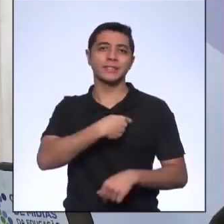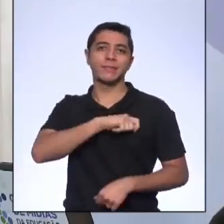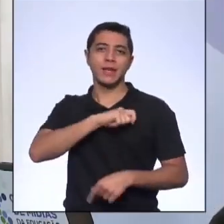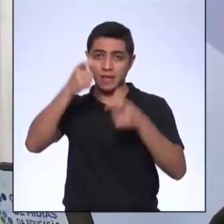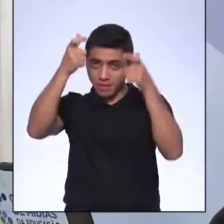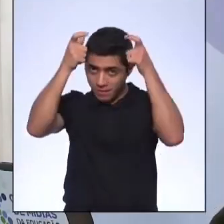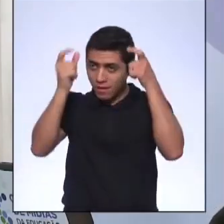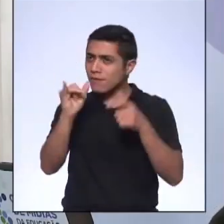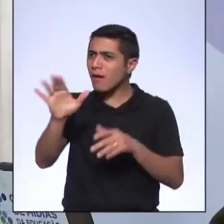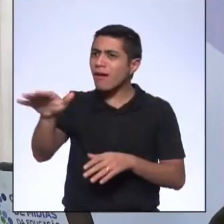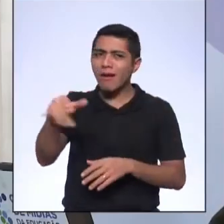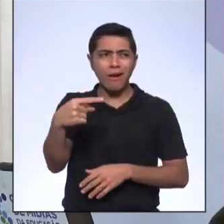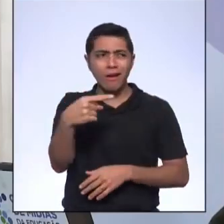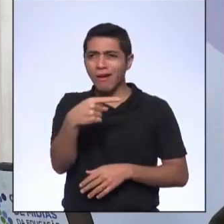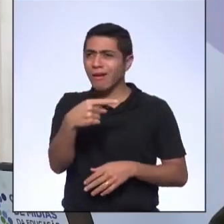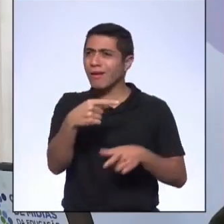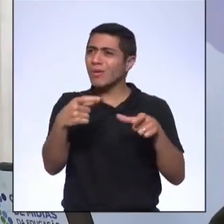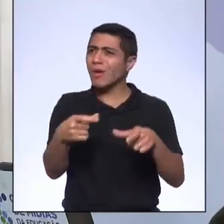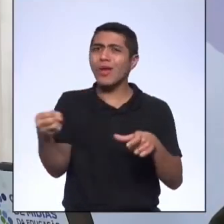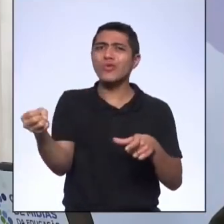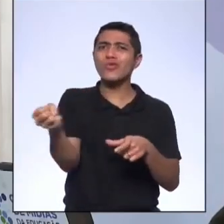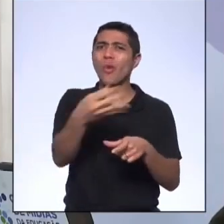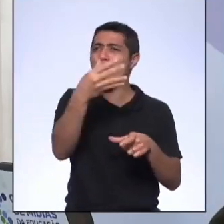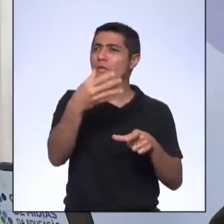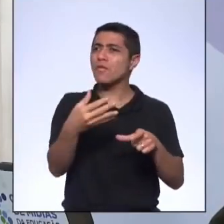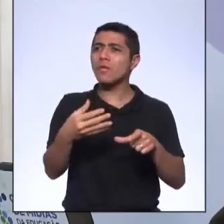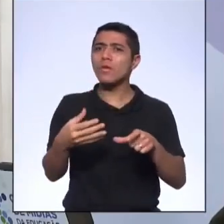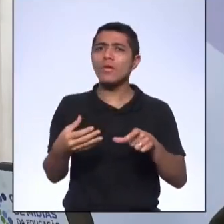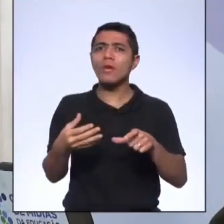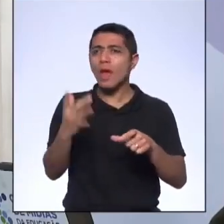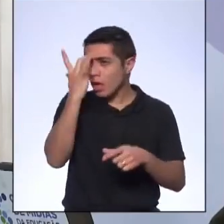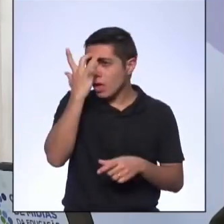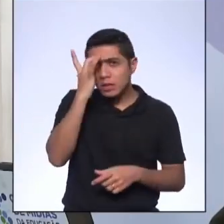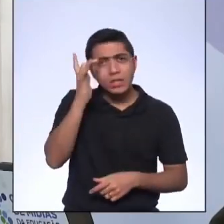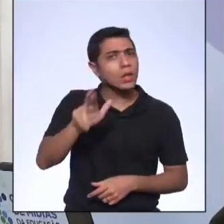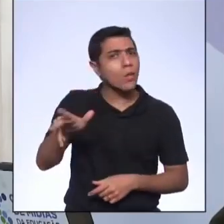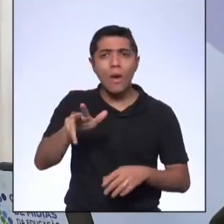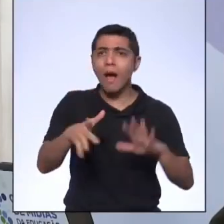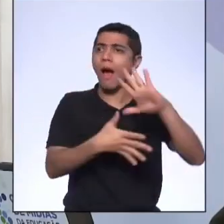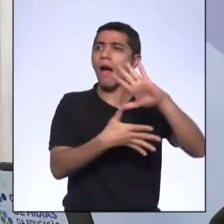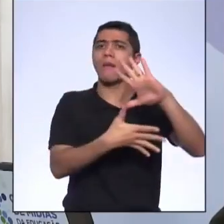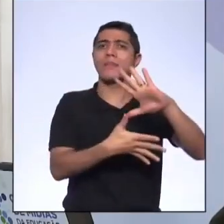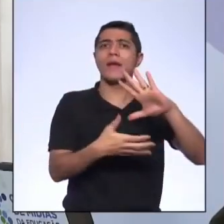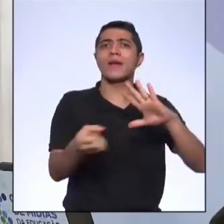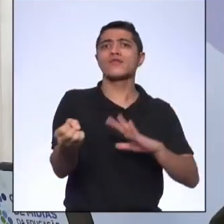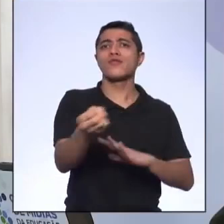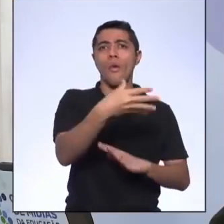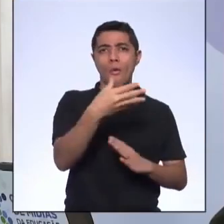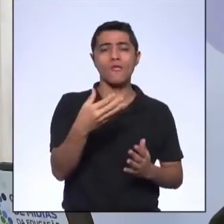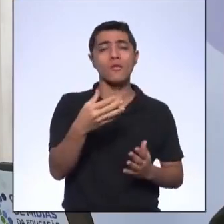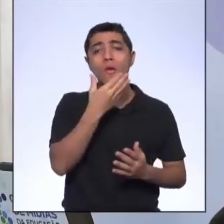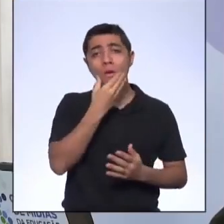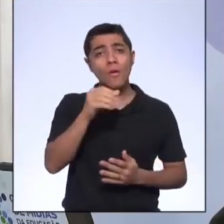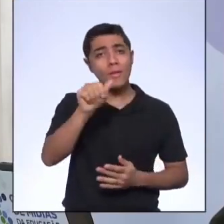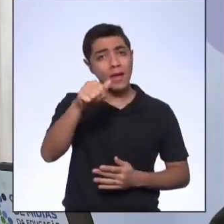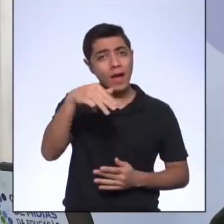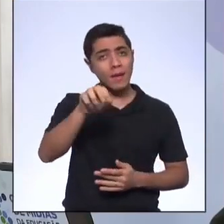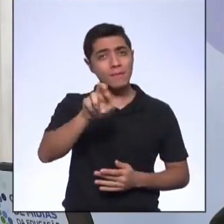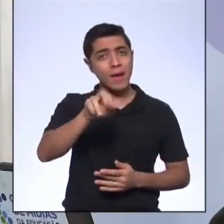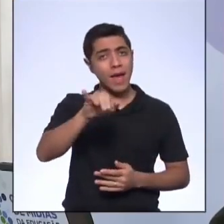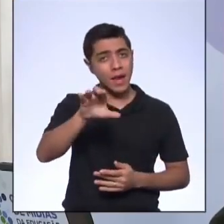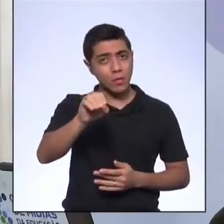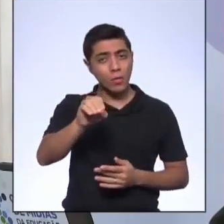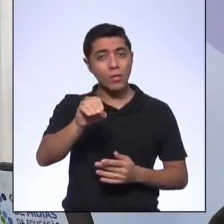novo continente, uma terra ainda desconhecida dos espanhóis, e ele resolveu batizar, né, esse continente novo